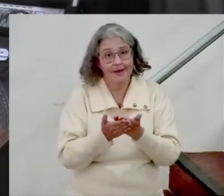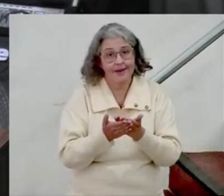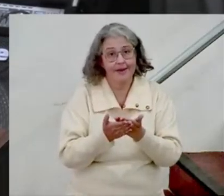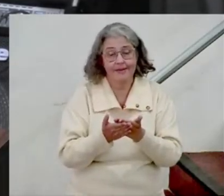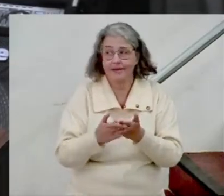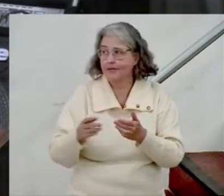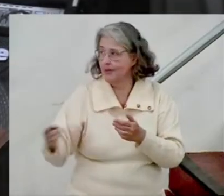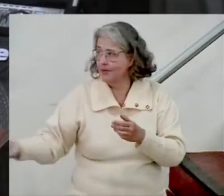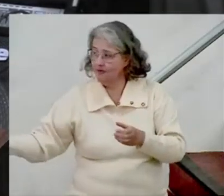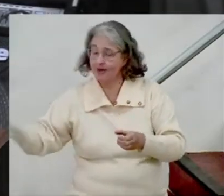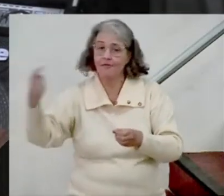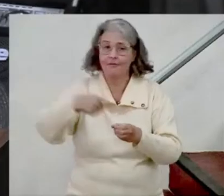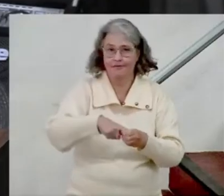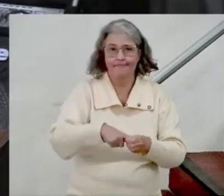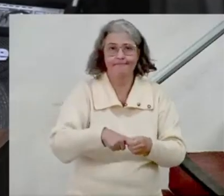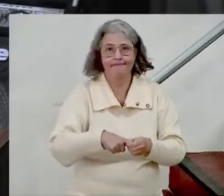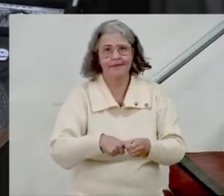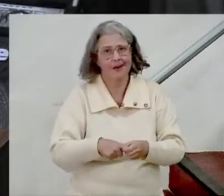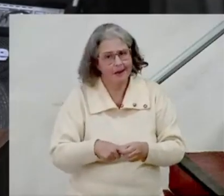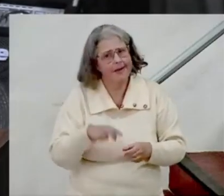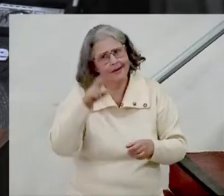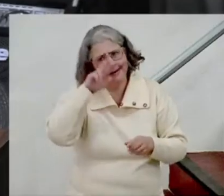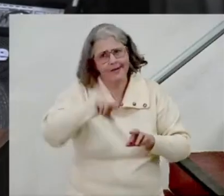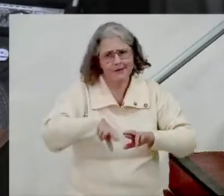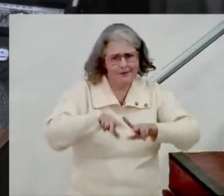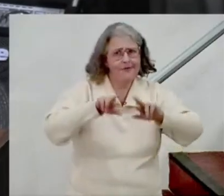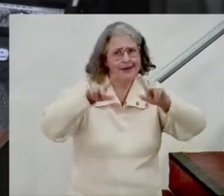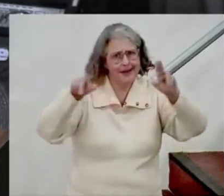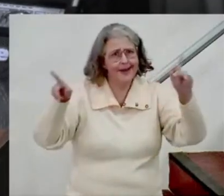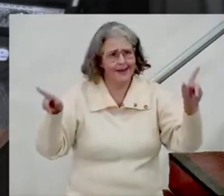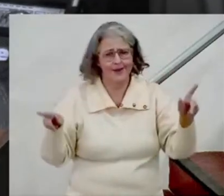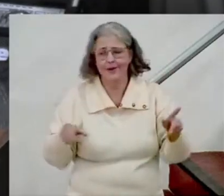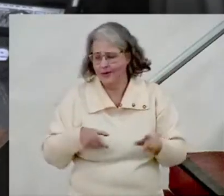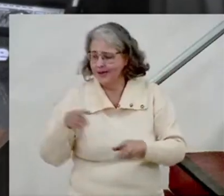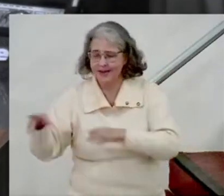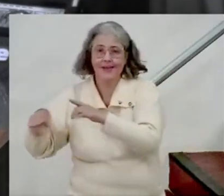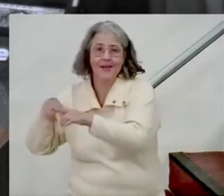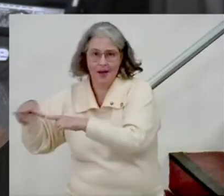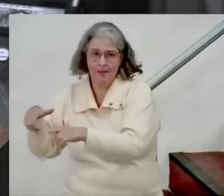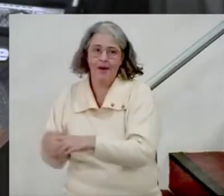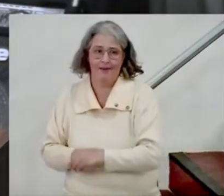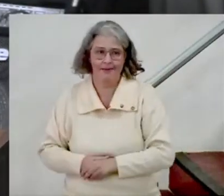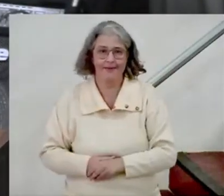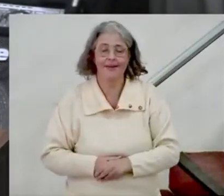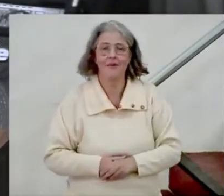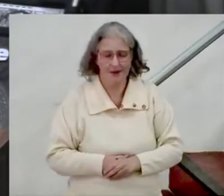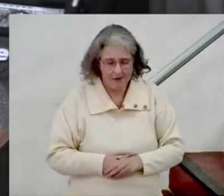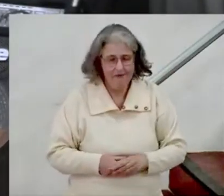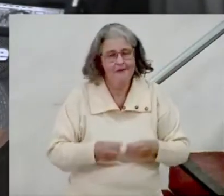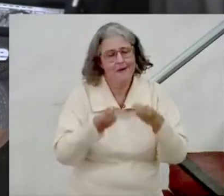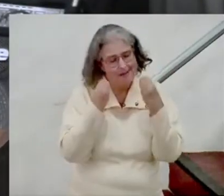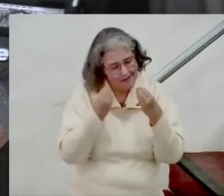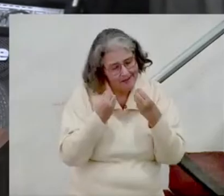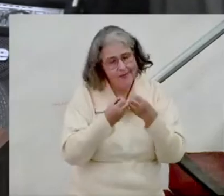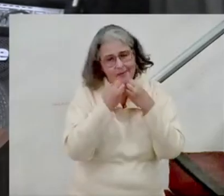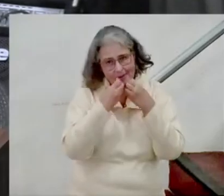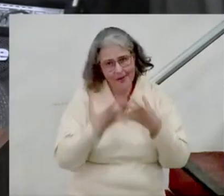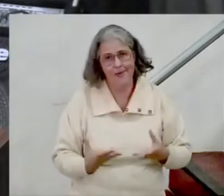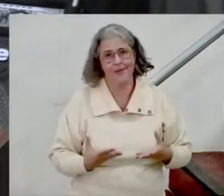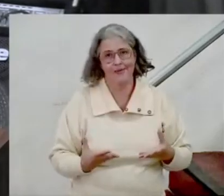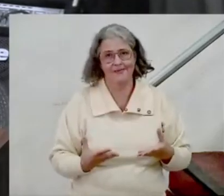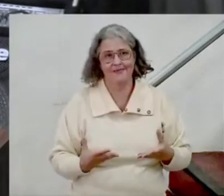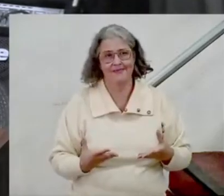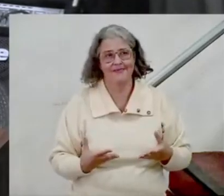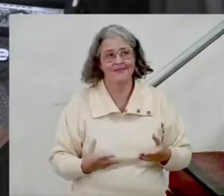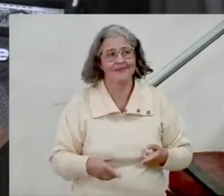igreja. O povo trocou suas fraldas, sabe? Te conhece desde pequenininho. É diferente. Quando eu cheguei aqui, eu cheguei para